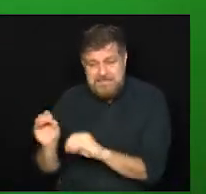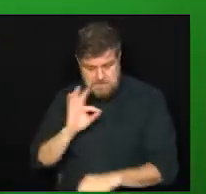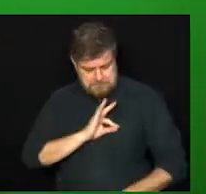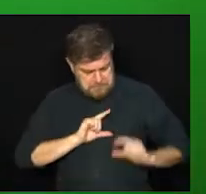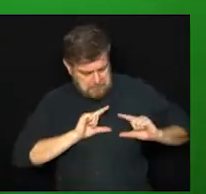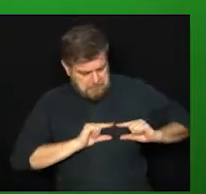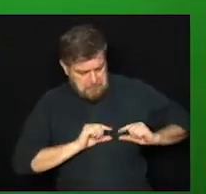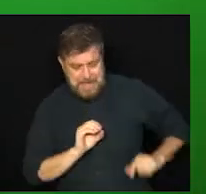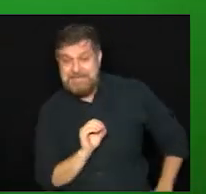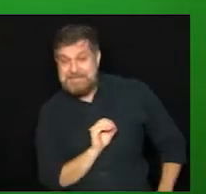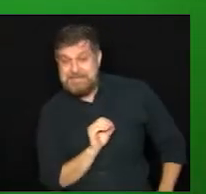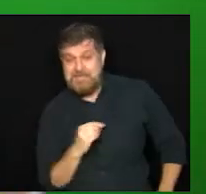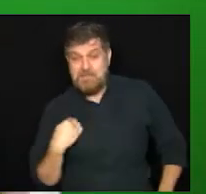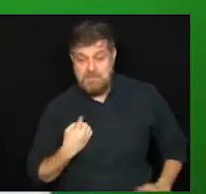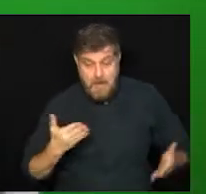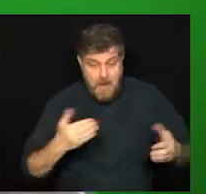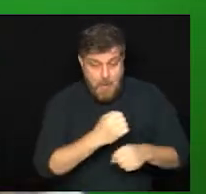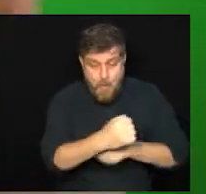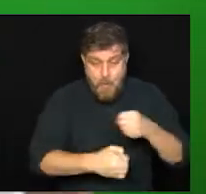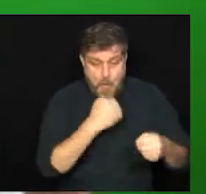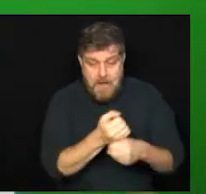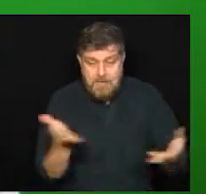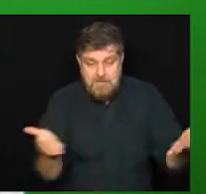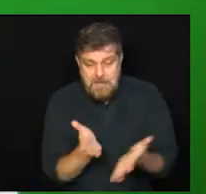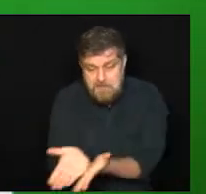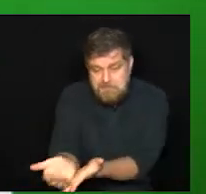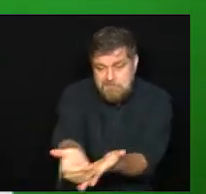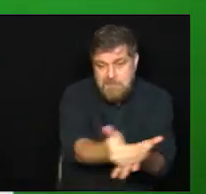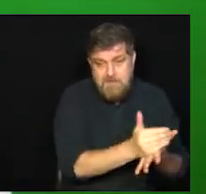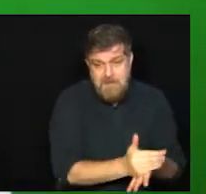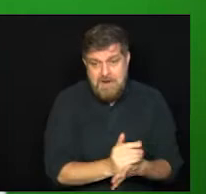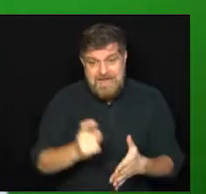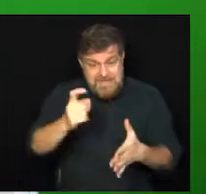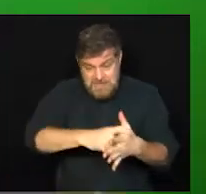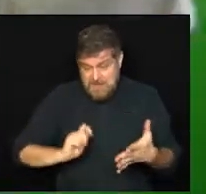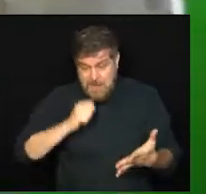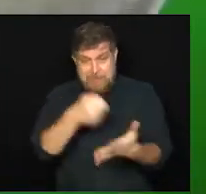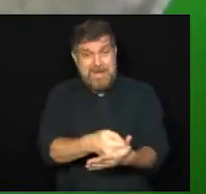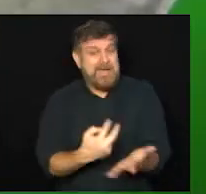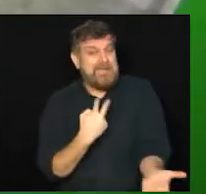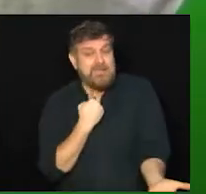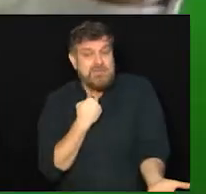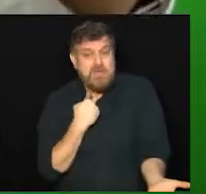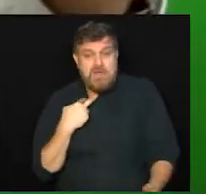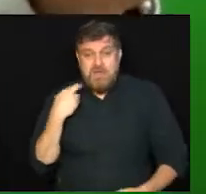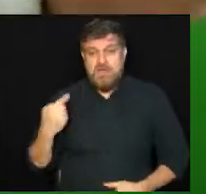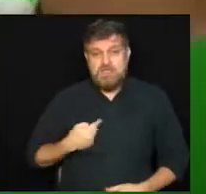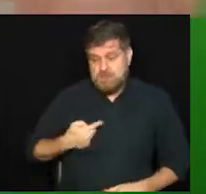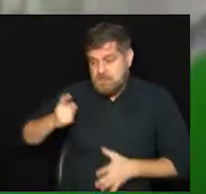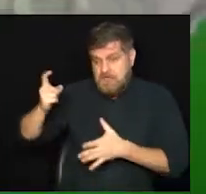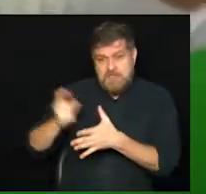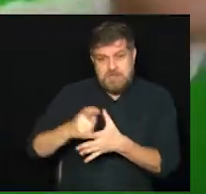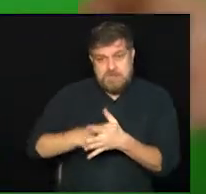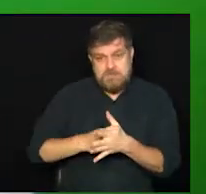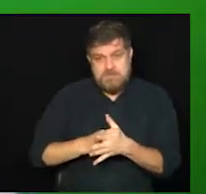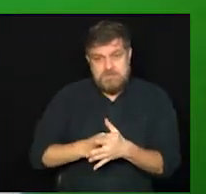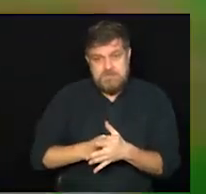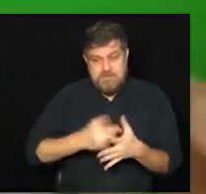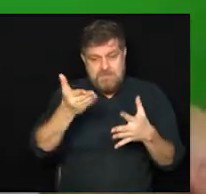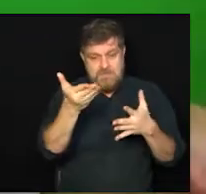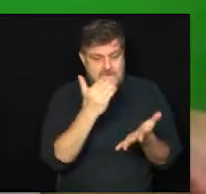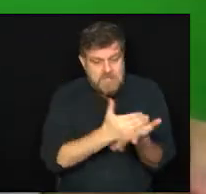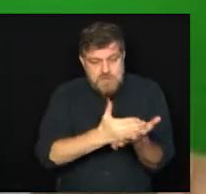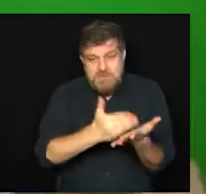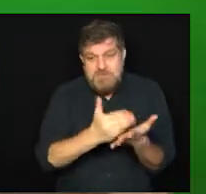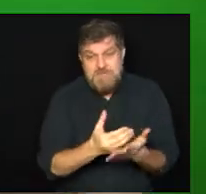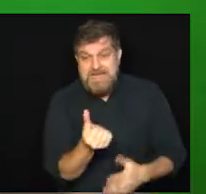não estamos faturando nada e não estamos conseguindo pagar as contas, nós temos que pegar essa dívida, dividir em 60 parcelas,